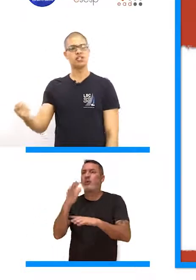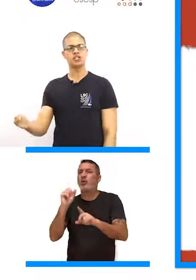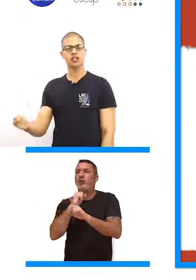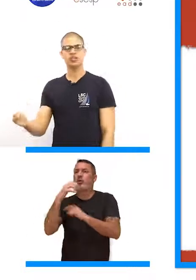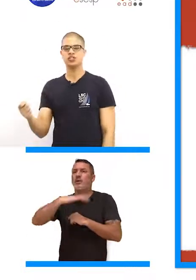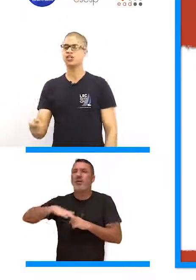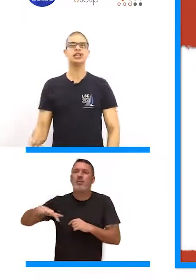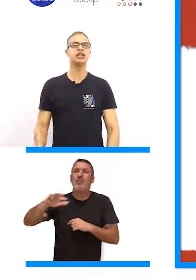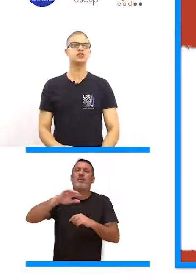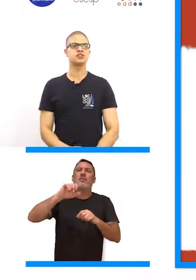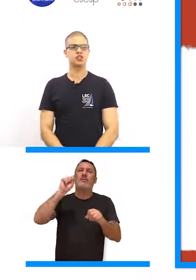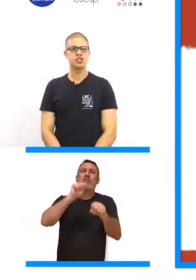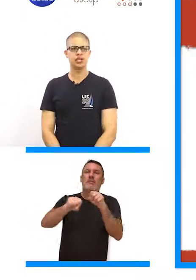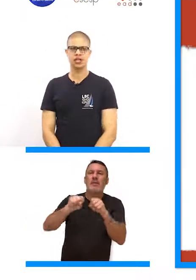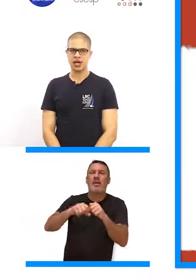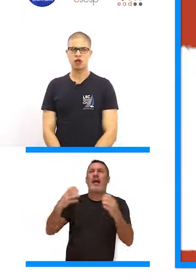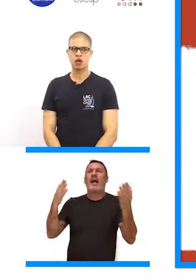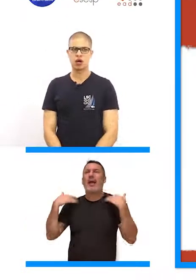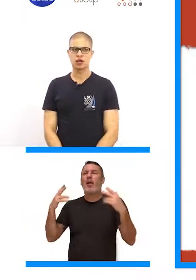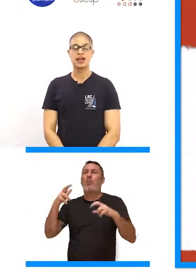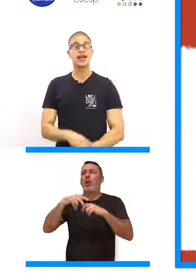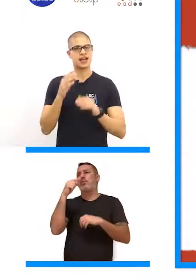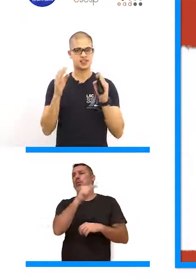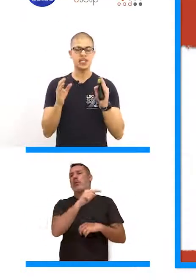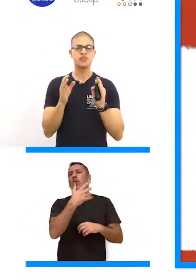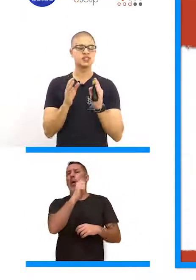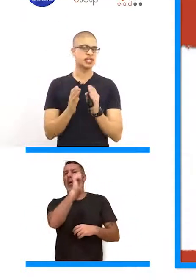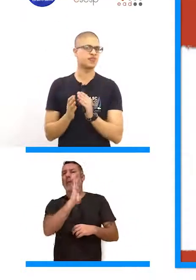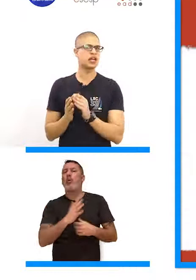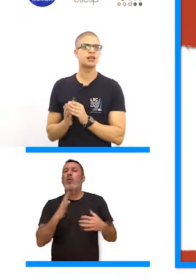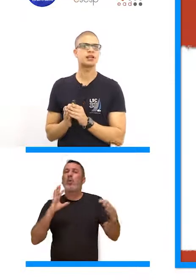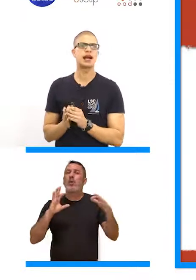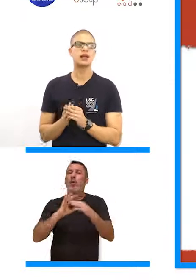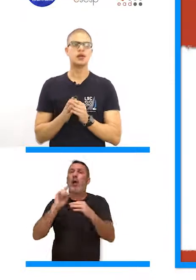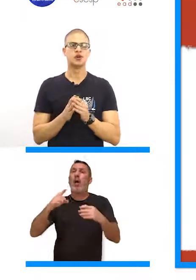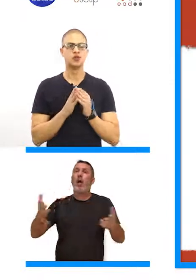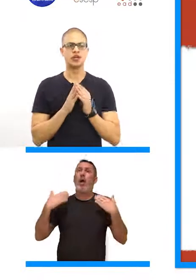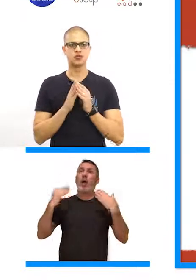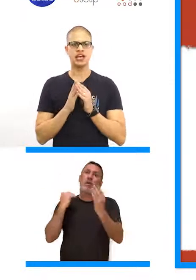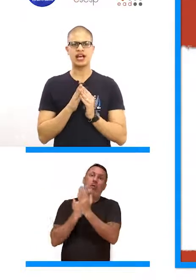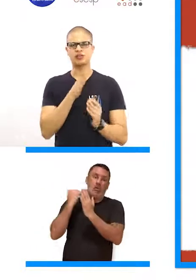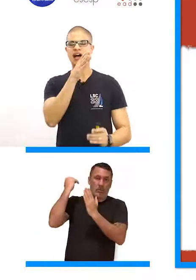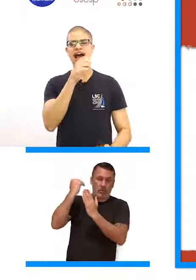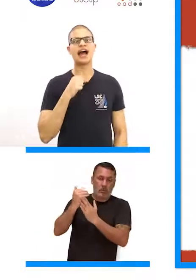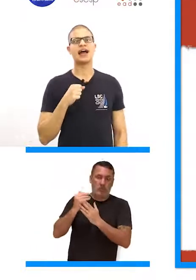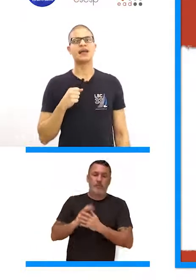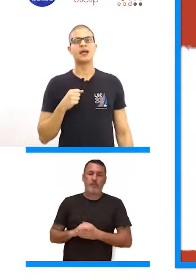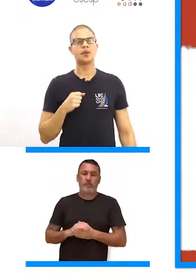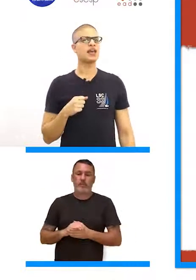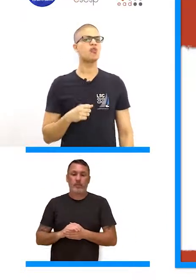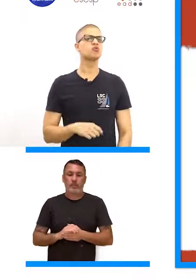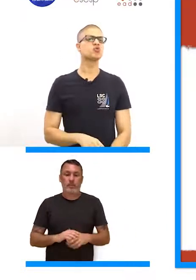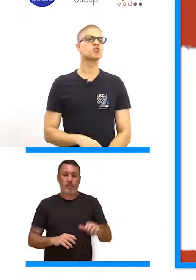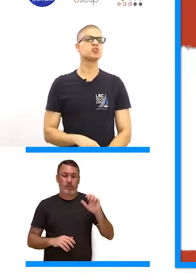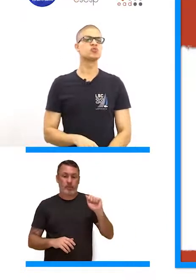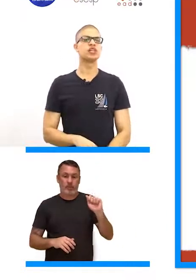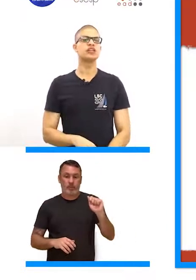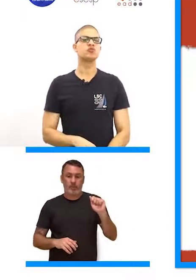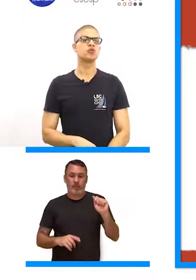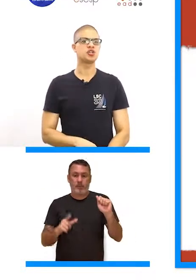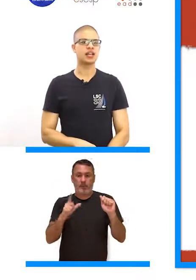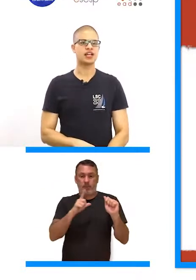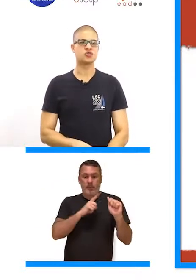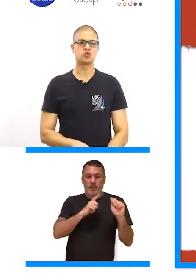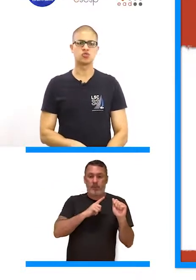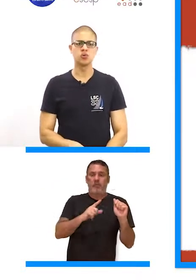da origem de ilhas de calor. É assim que você deve interpretar o enunciado. A. Pela reconstrução dos